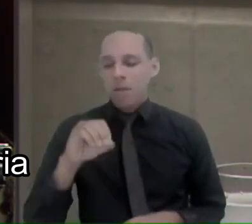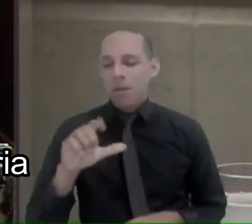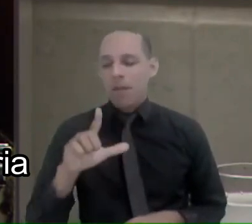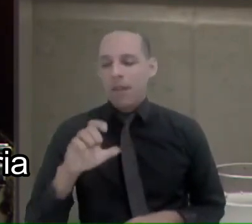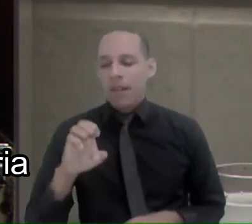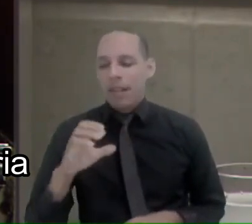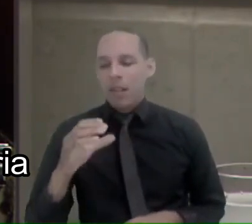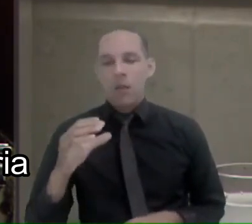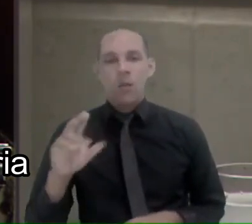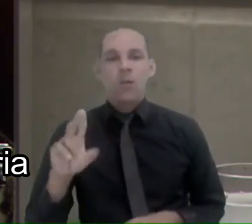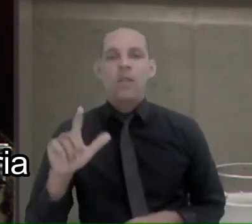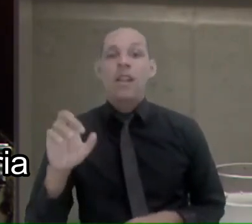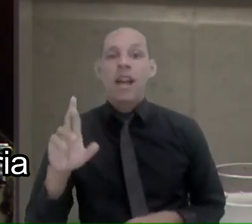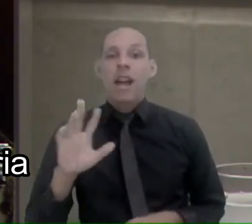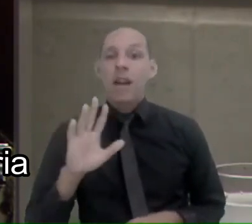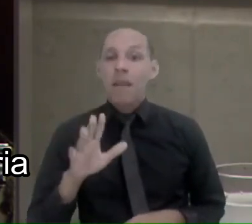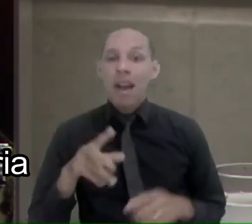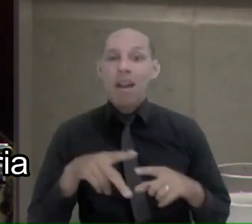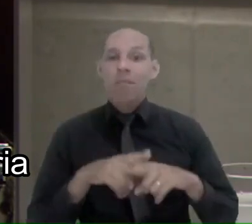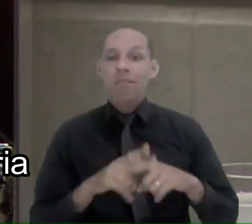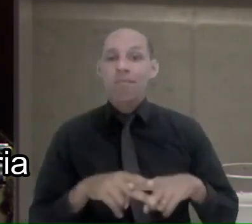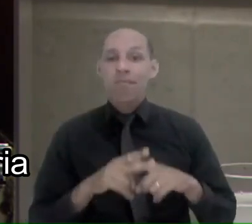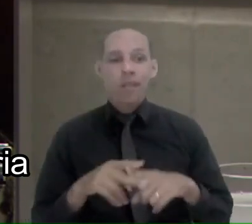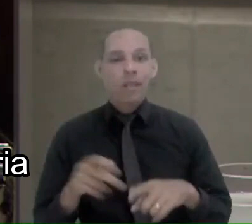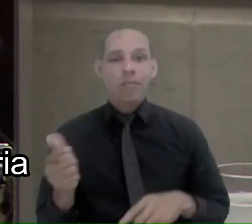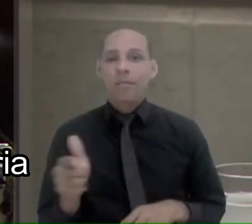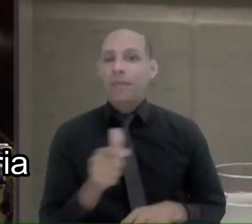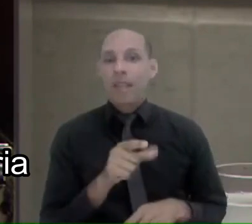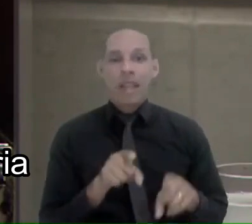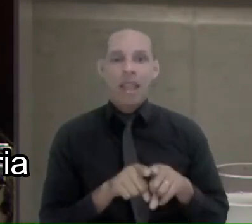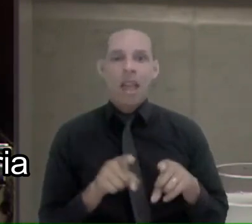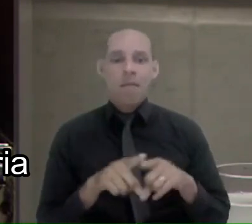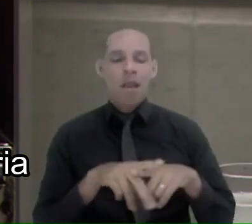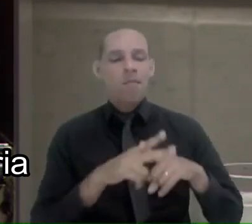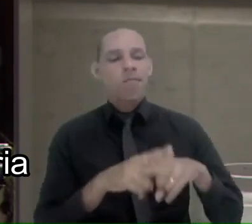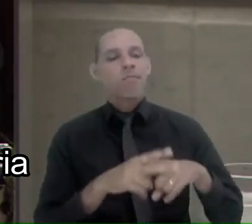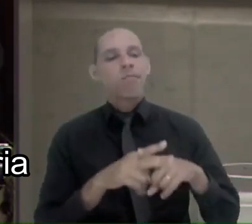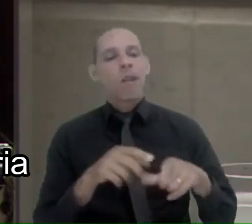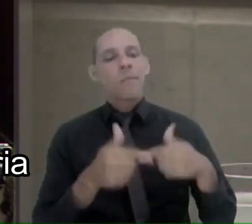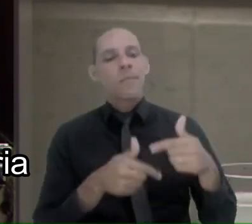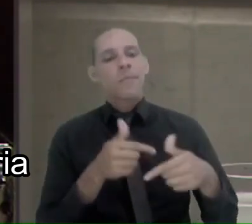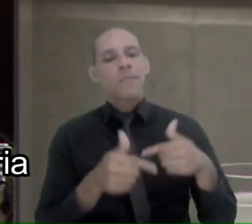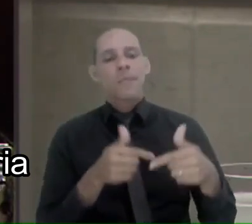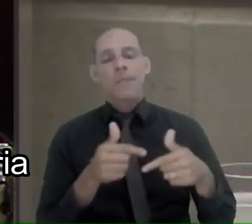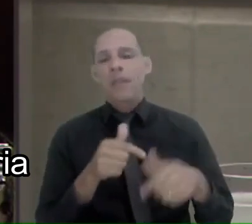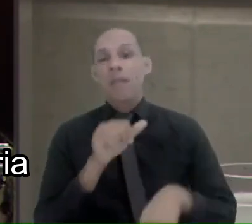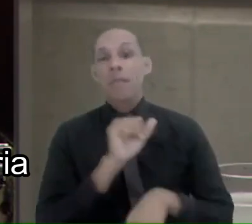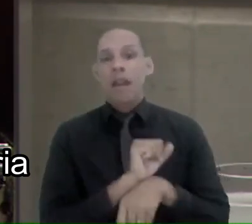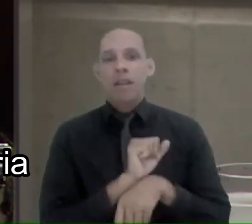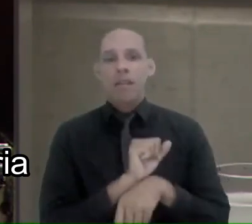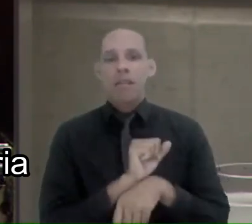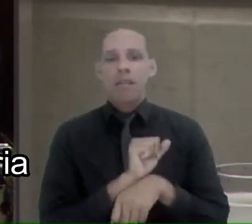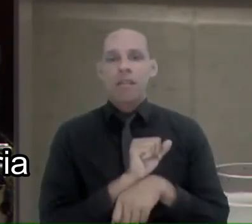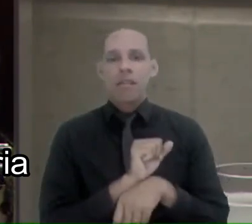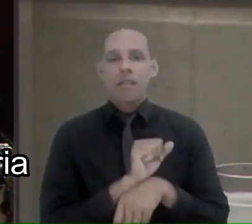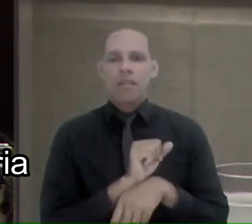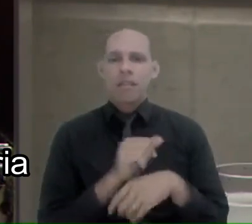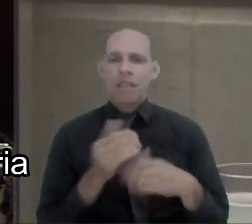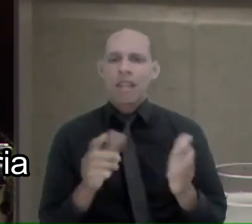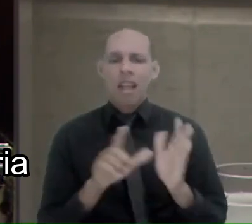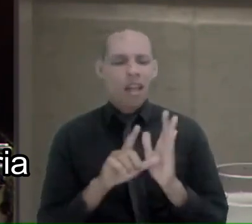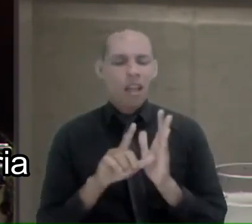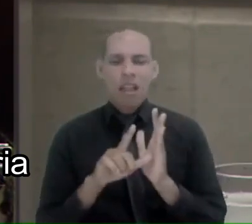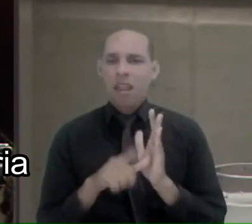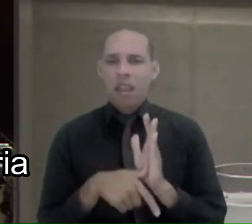manutenção prevista, a maioria delas com interrupção do seu funcionamento, o que restringia bastante, atrasava